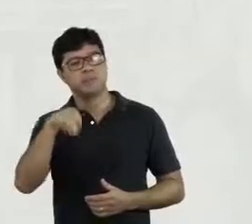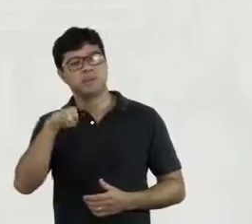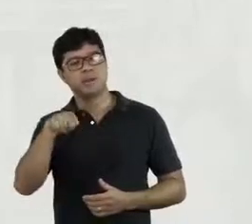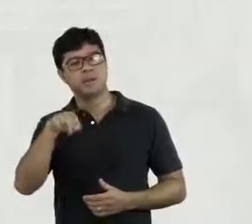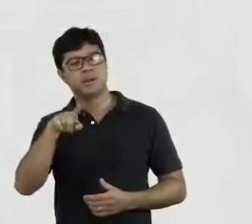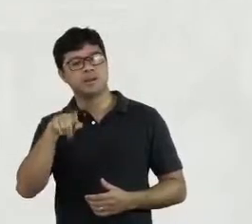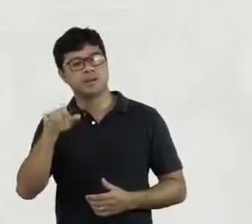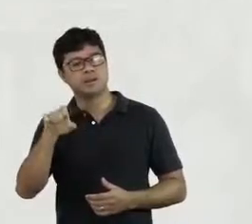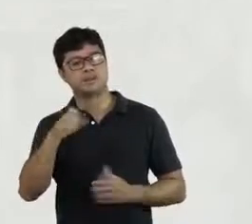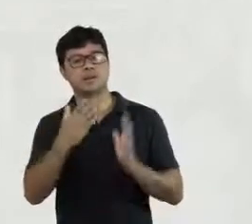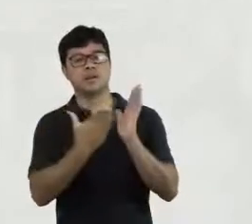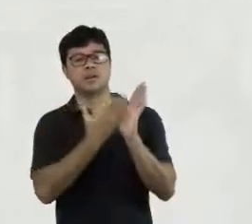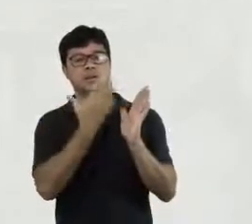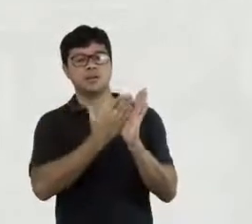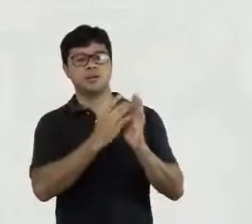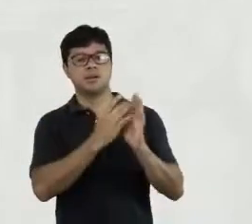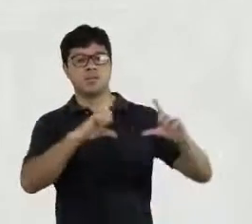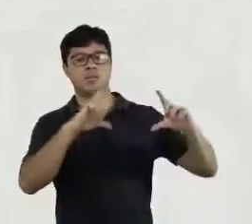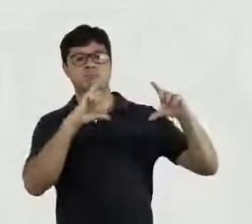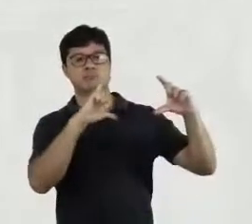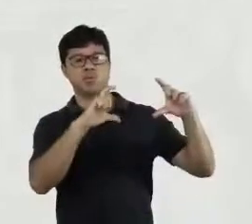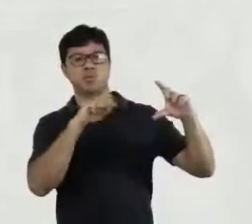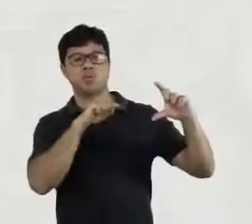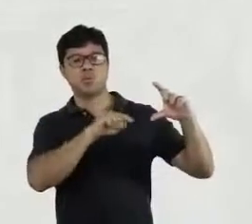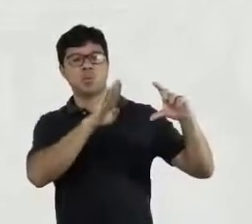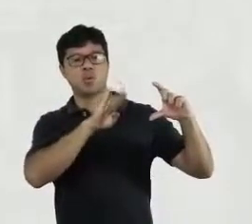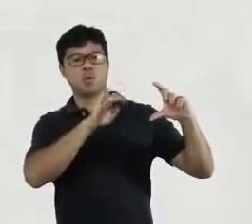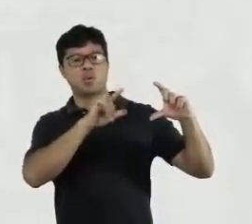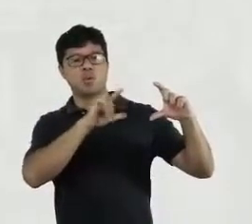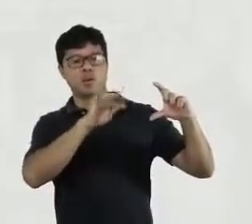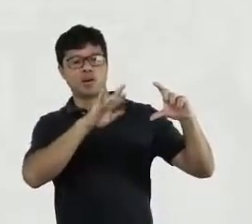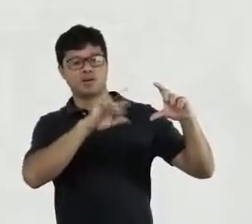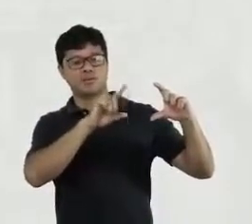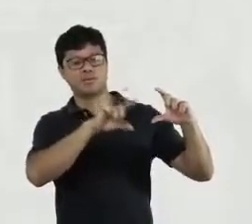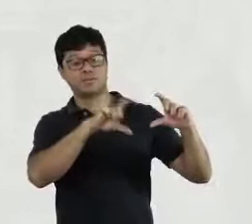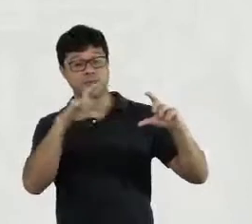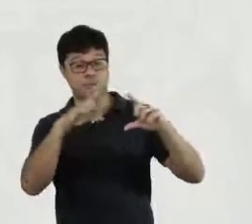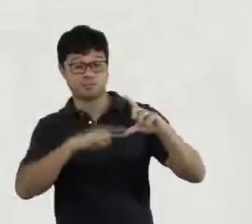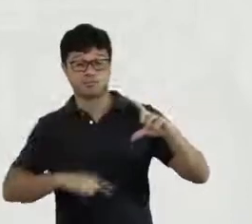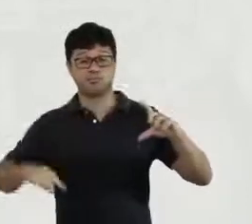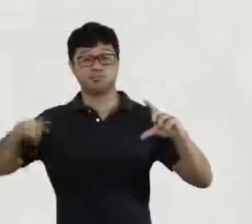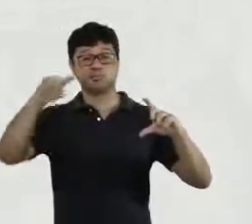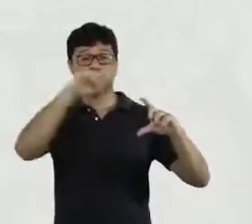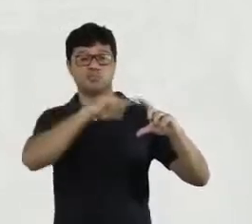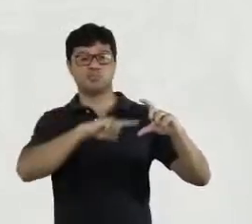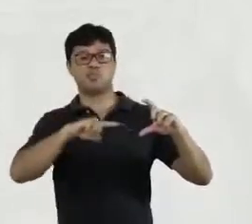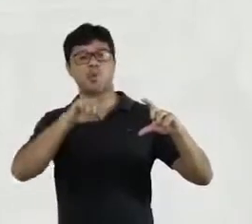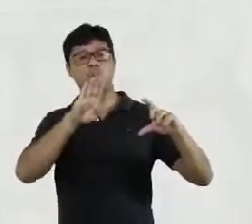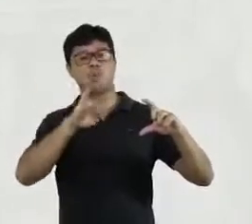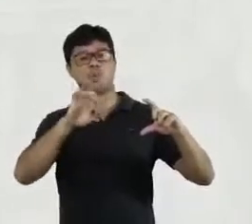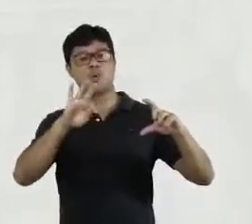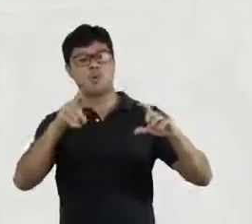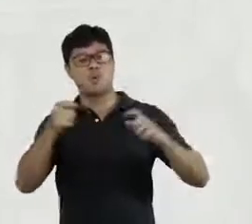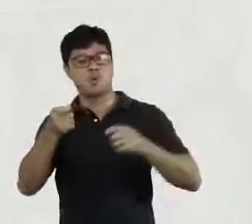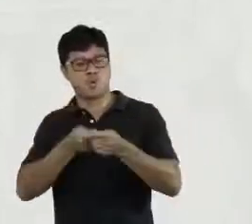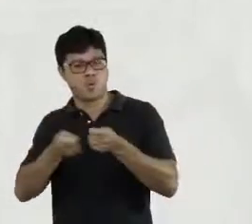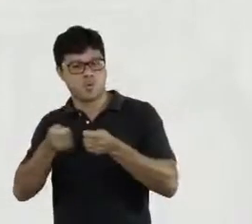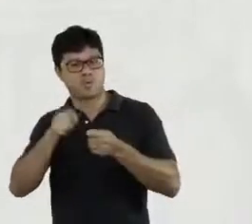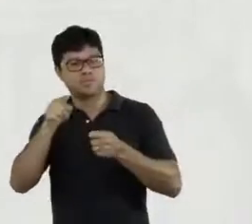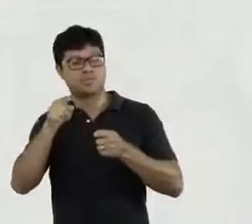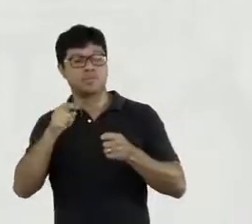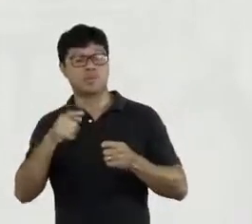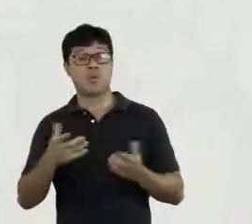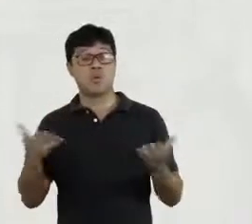da qual bibliografia é a progenitora da biblioteconomia. Bom, no atual